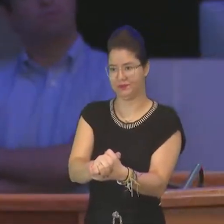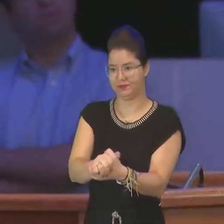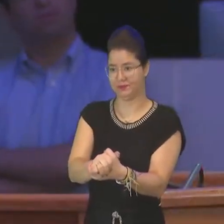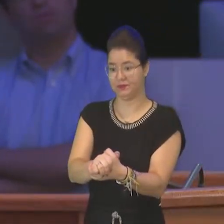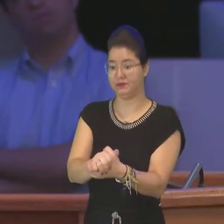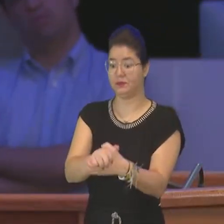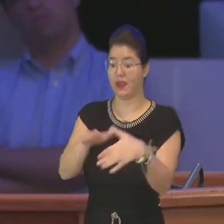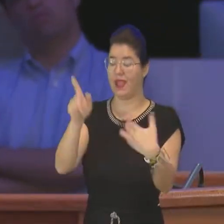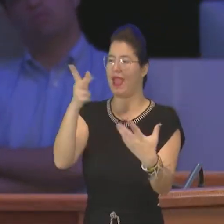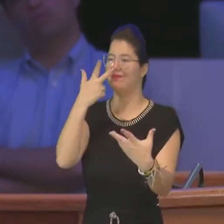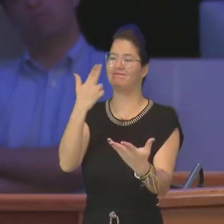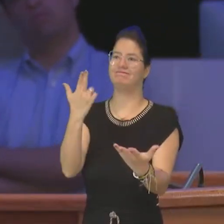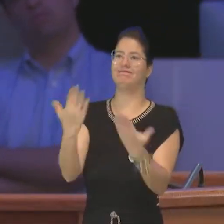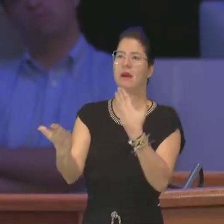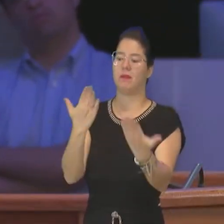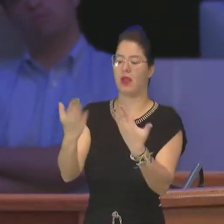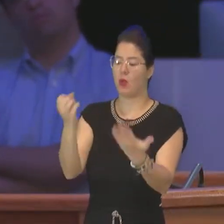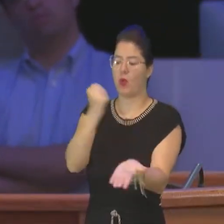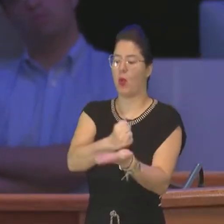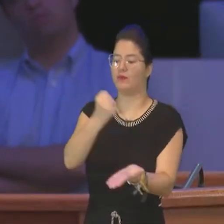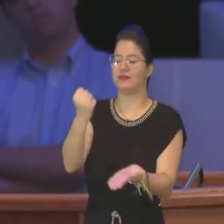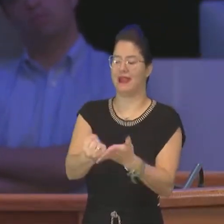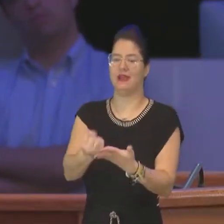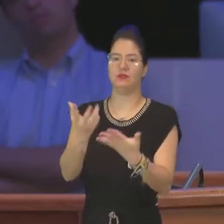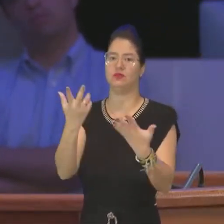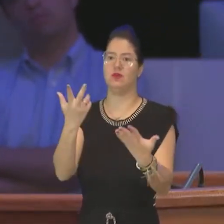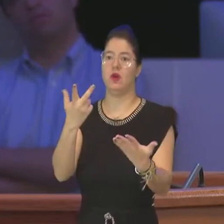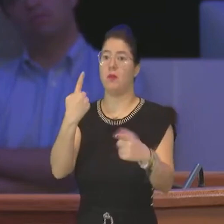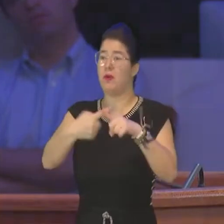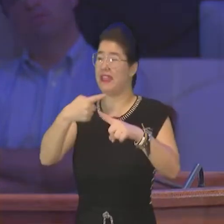Um contrato, uma compra e venda,